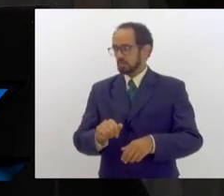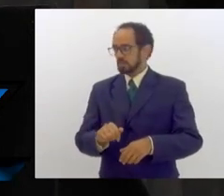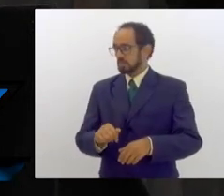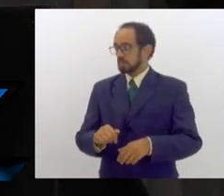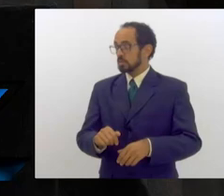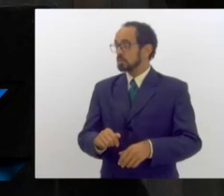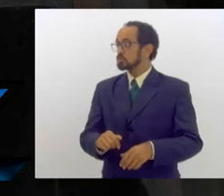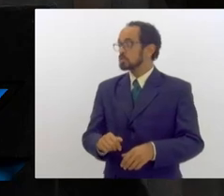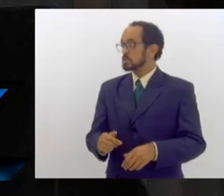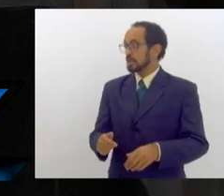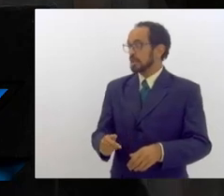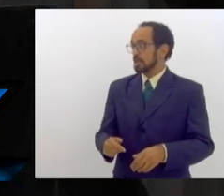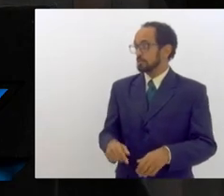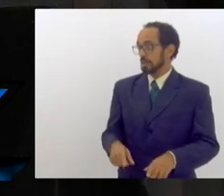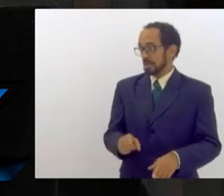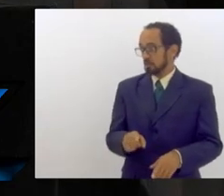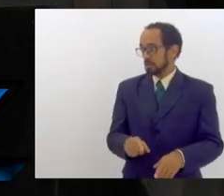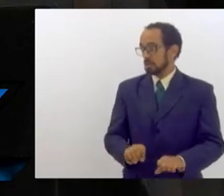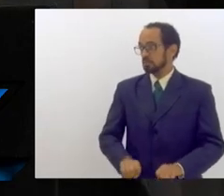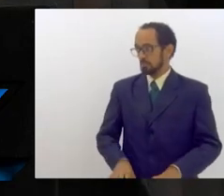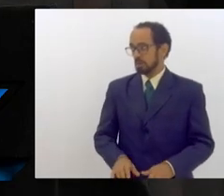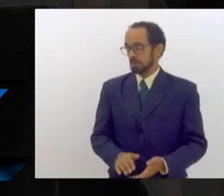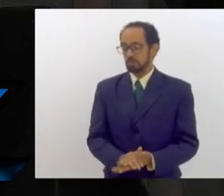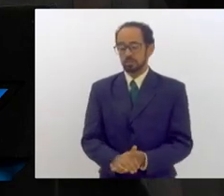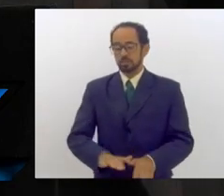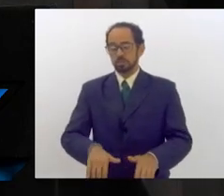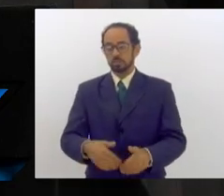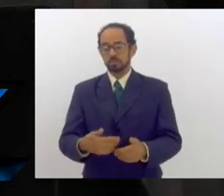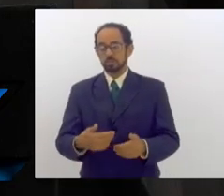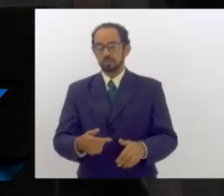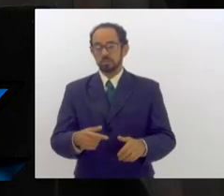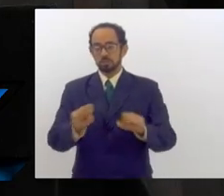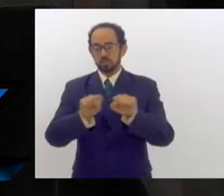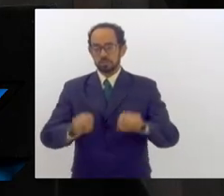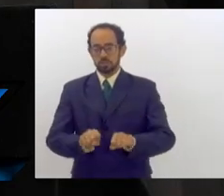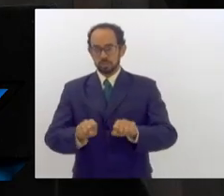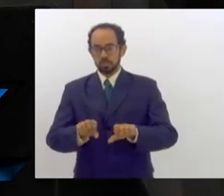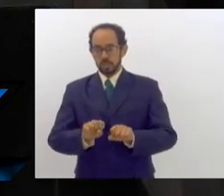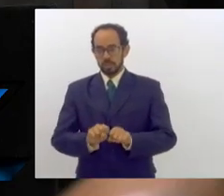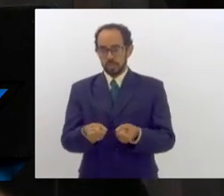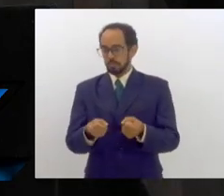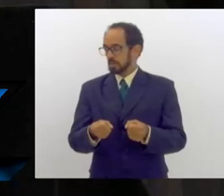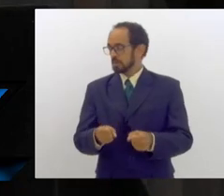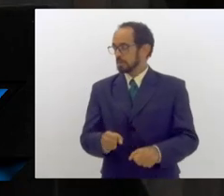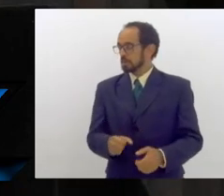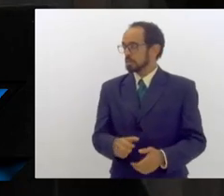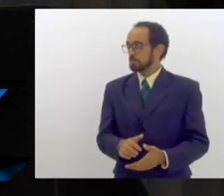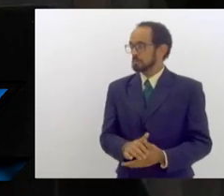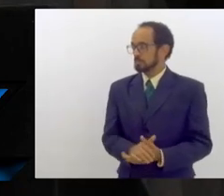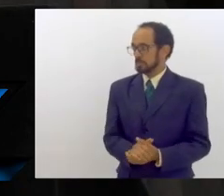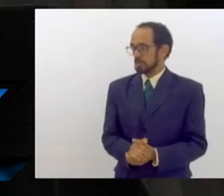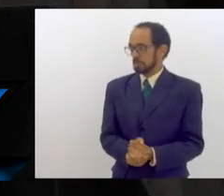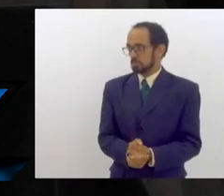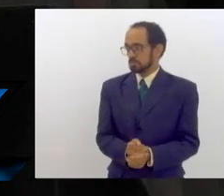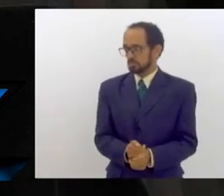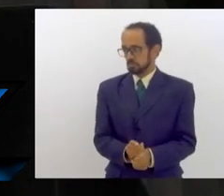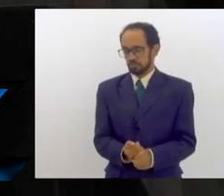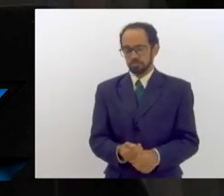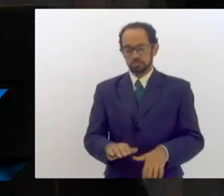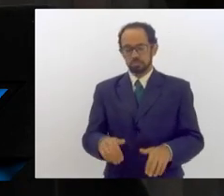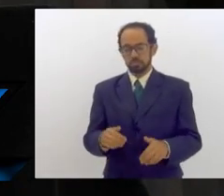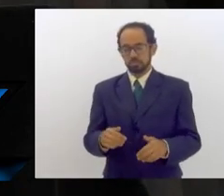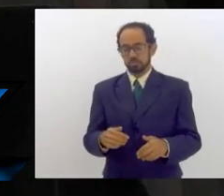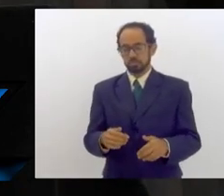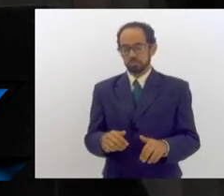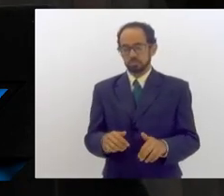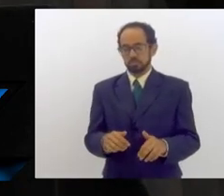ou Aumenta até areia se perde demanda e o sistema quebra e é o que está acontecendo